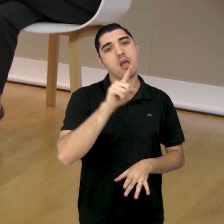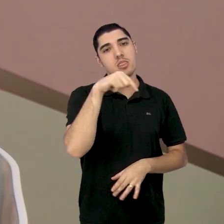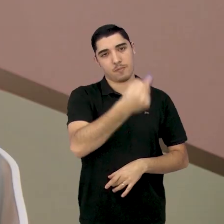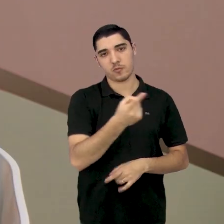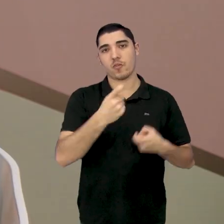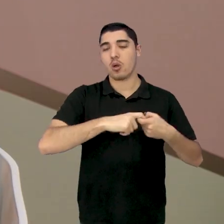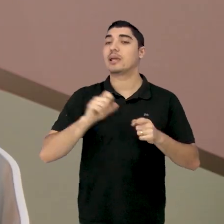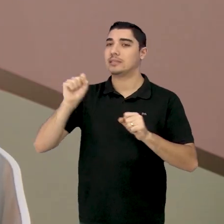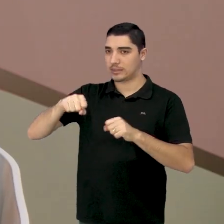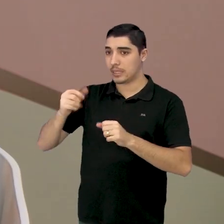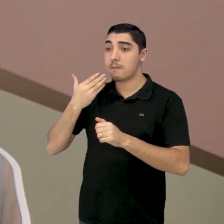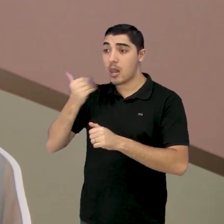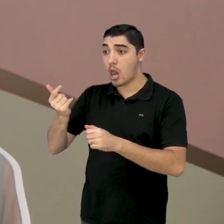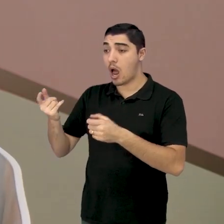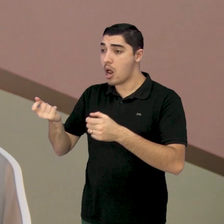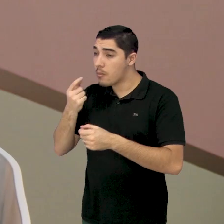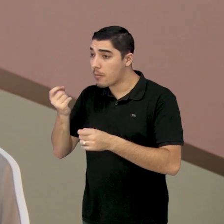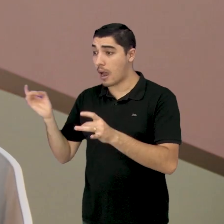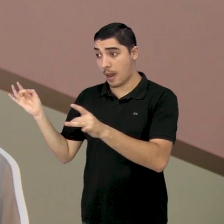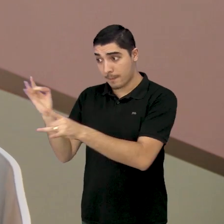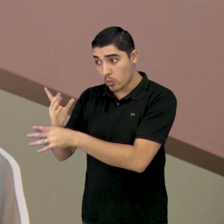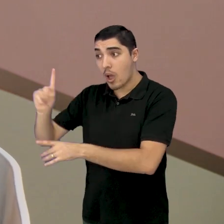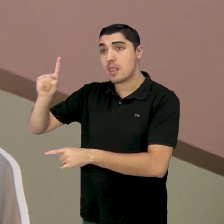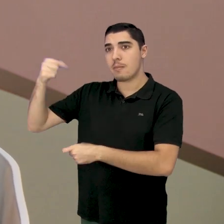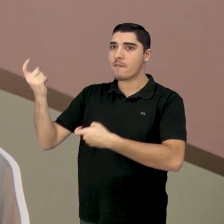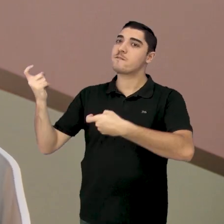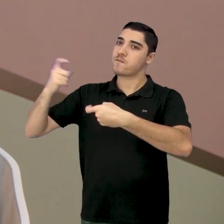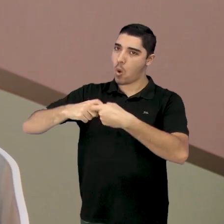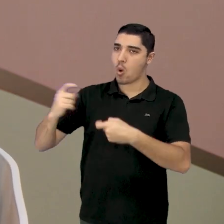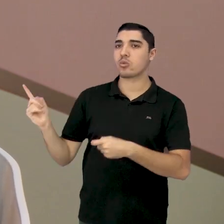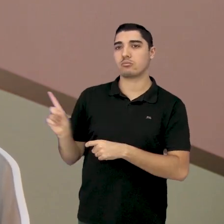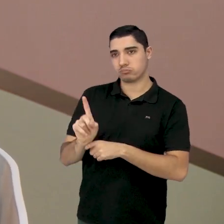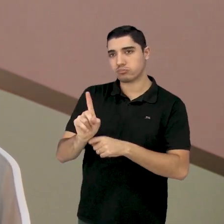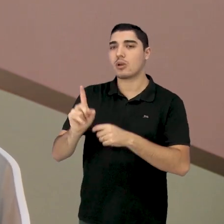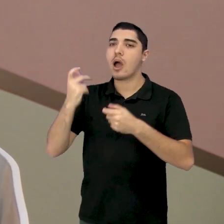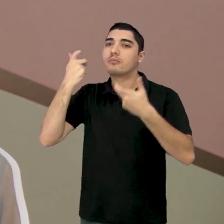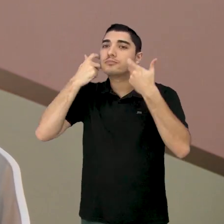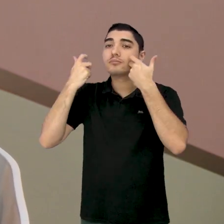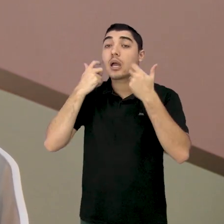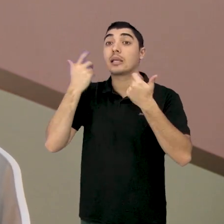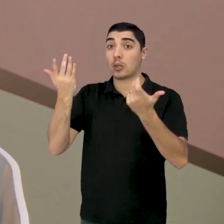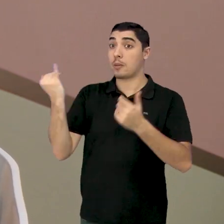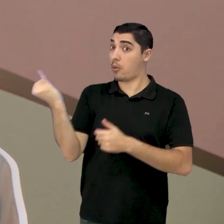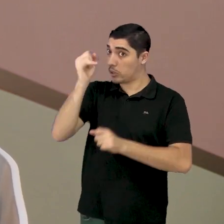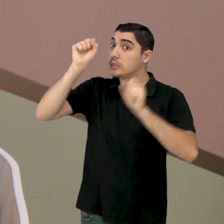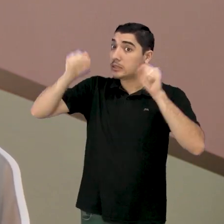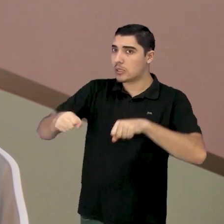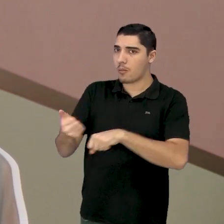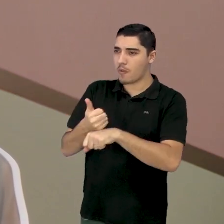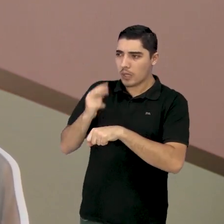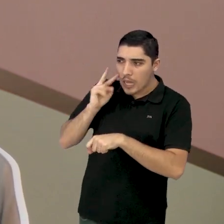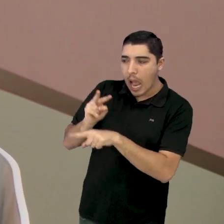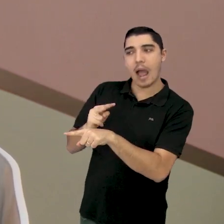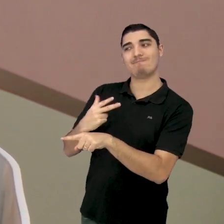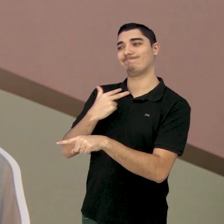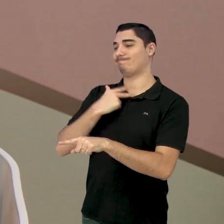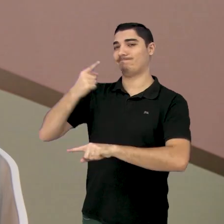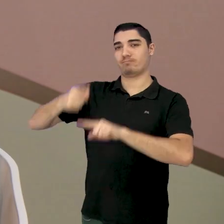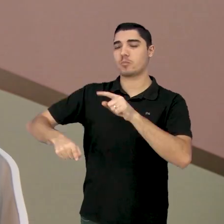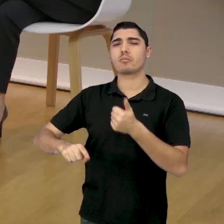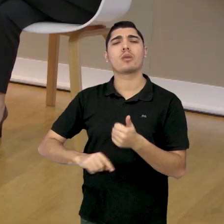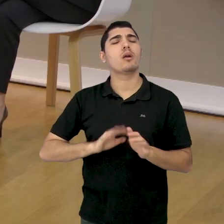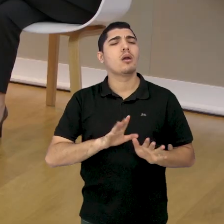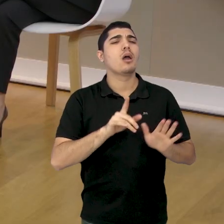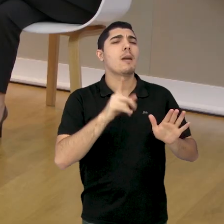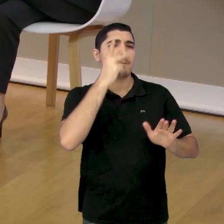para retornar ao consultório e a gente fazer o procedimento. Então, sim, existe algumas contraindicações que é muito importante o profissional avaliar e barrar ali, né?